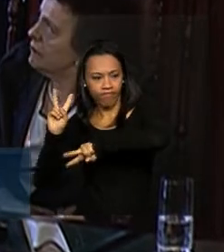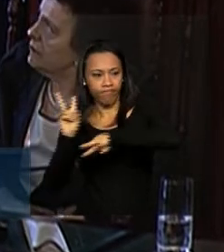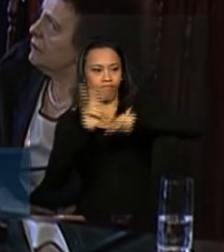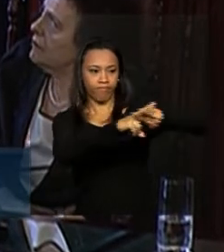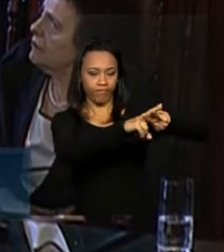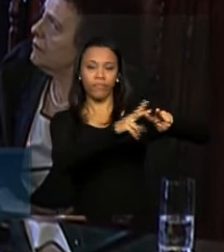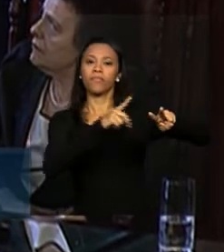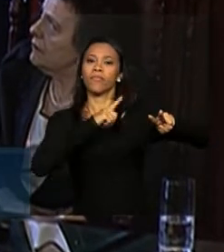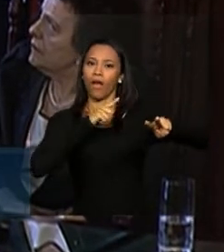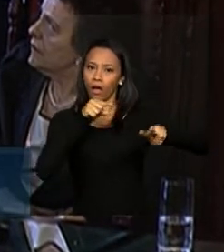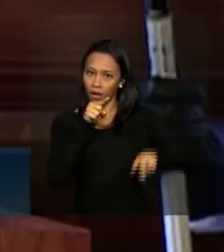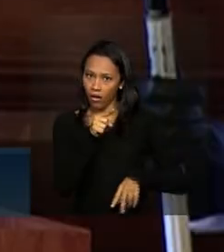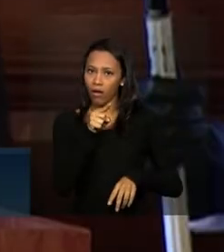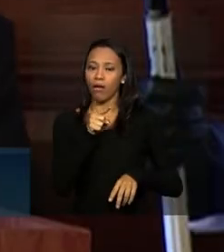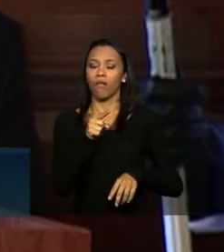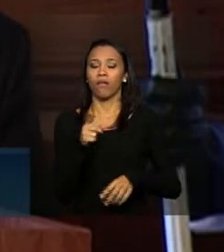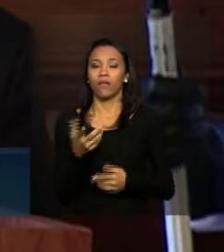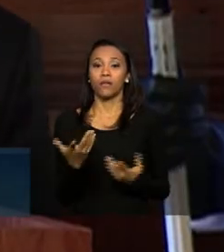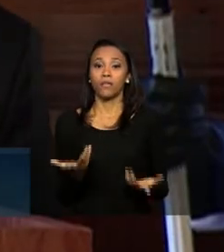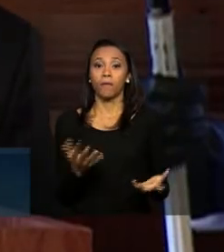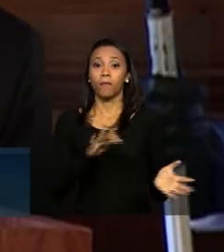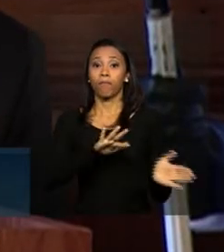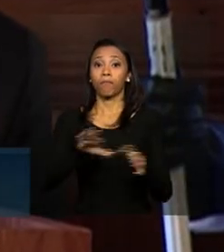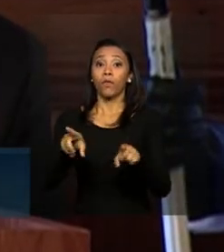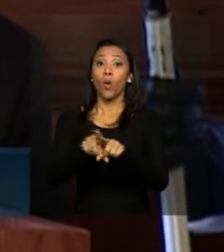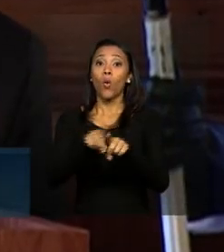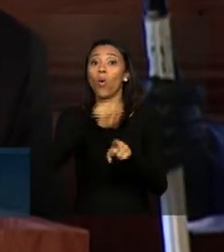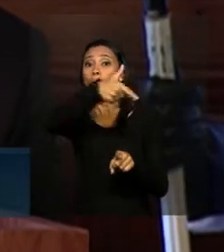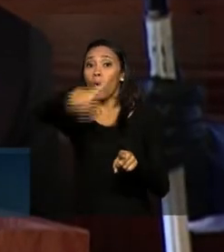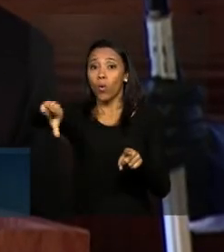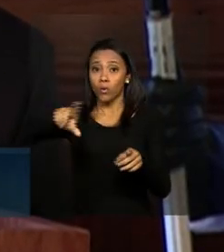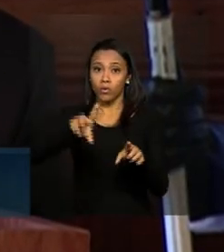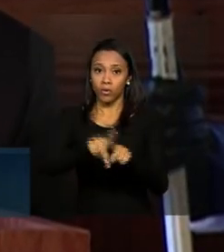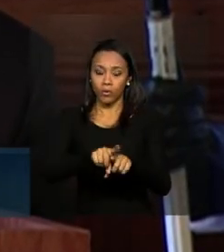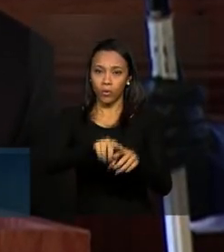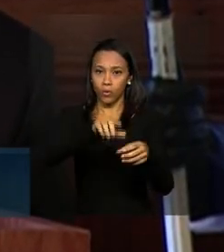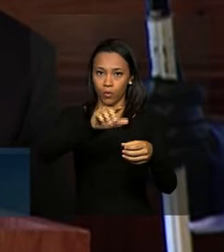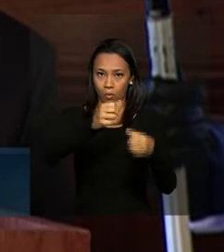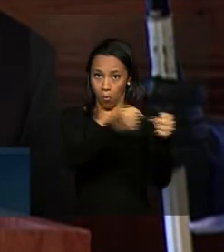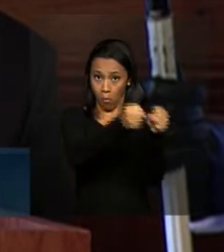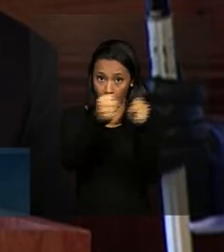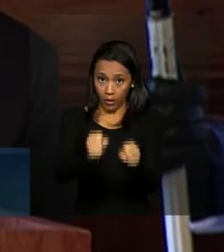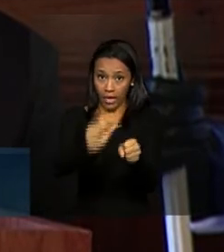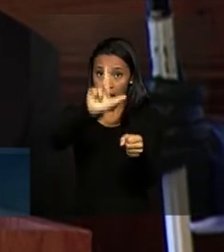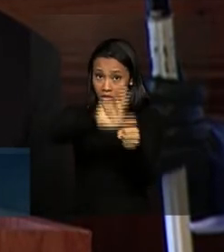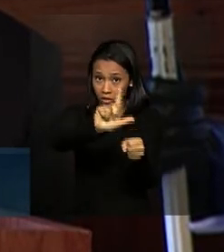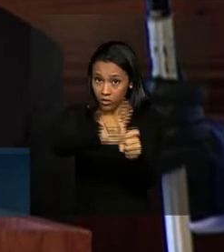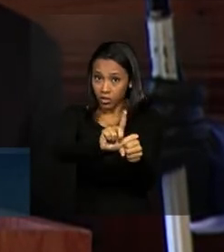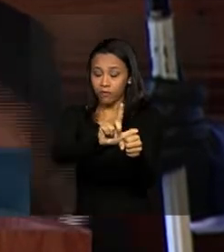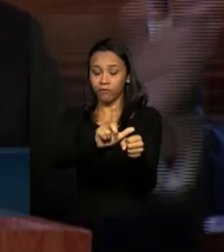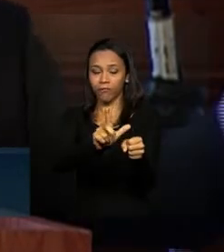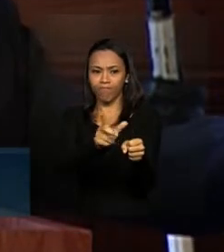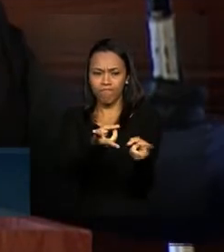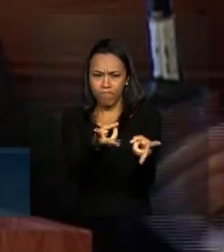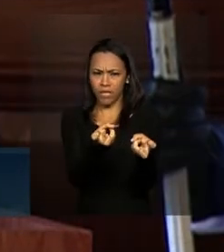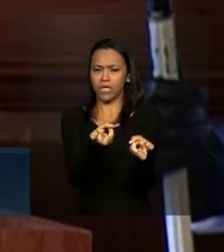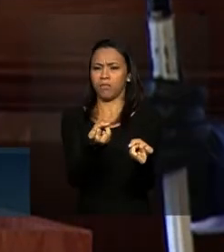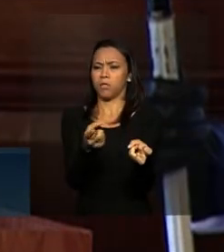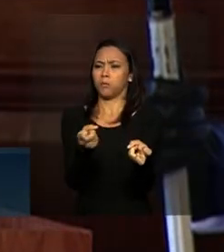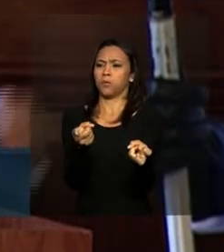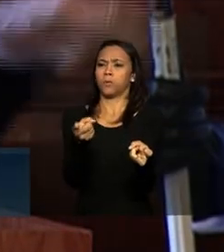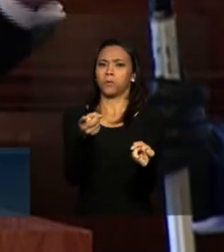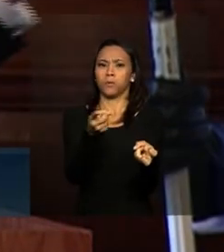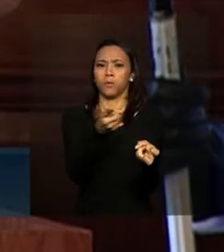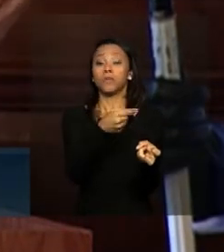Executivo. Por sua vez, o Legislativo, sensível a esta evolução da presença da mulher na vida nacional, acabou de